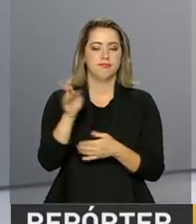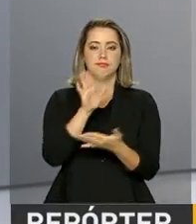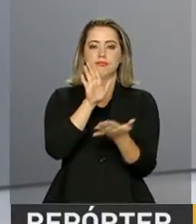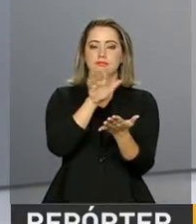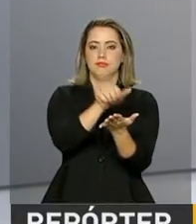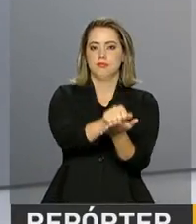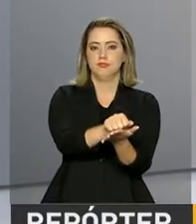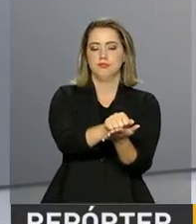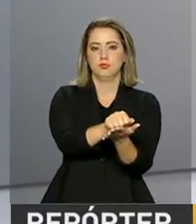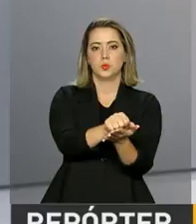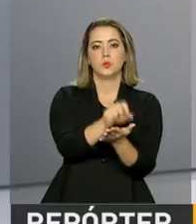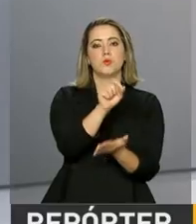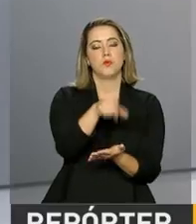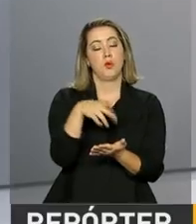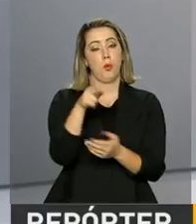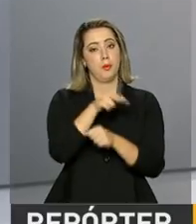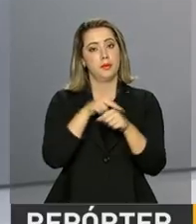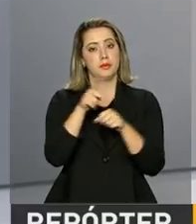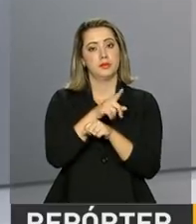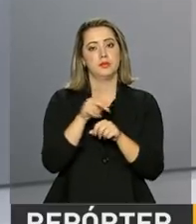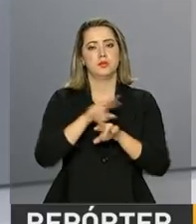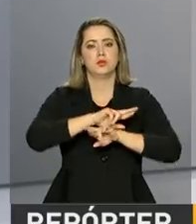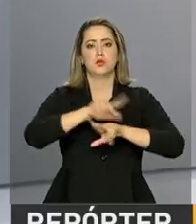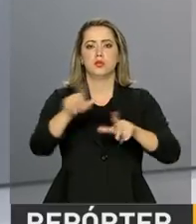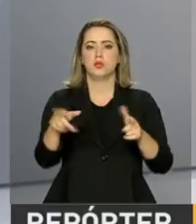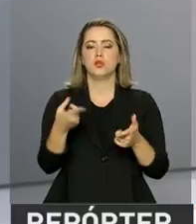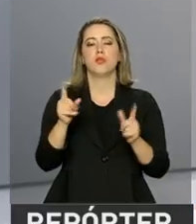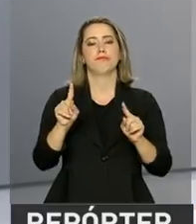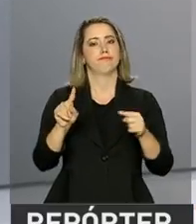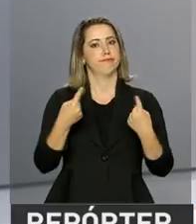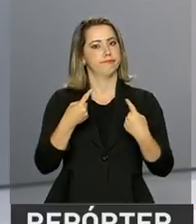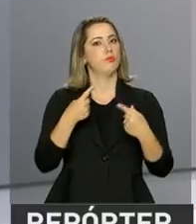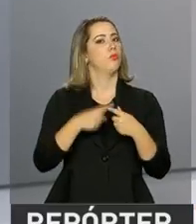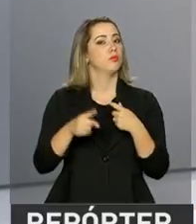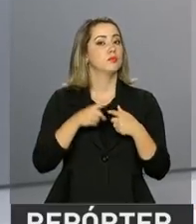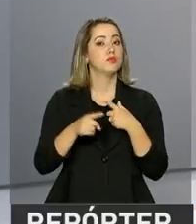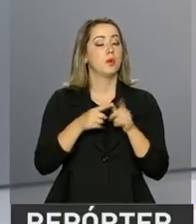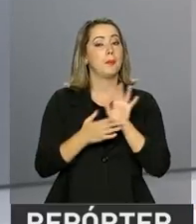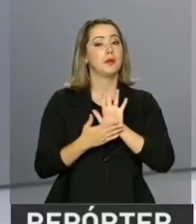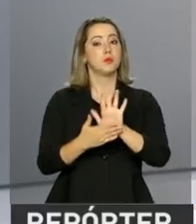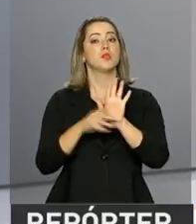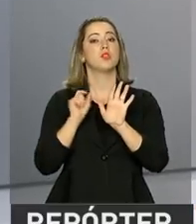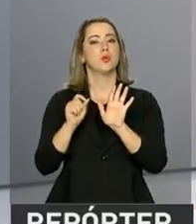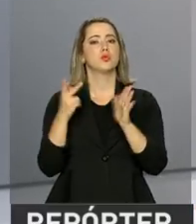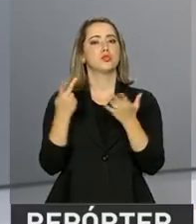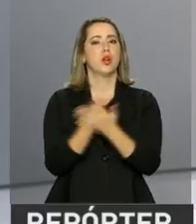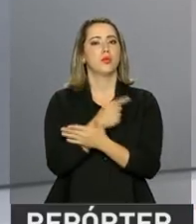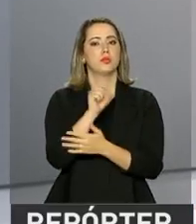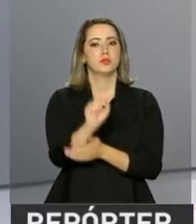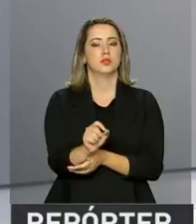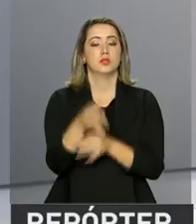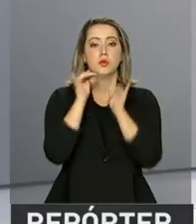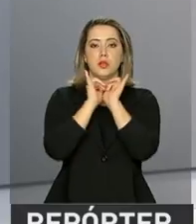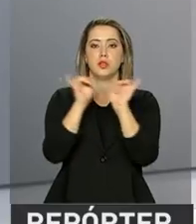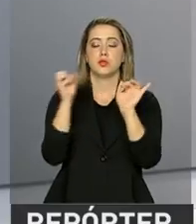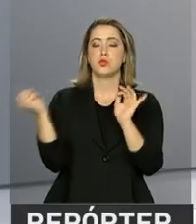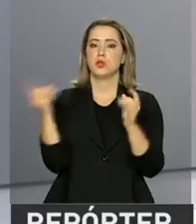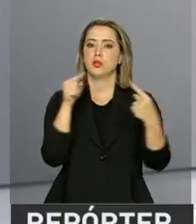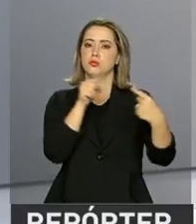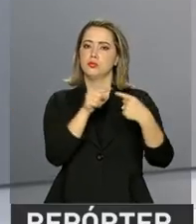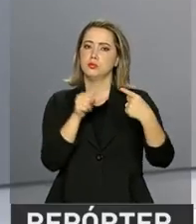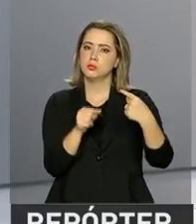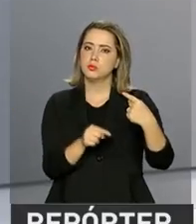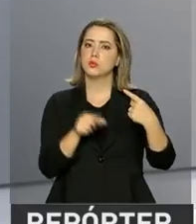assumiu o país e com ele diversos desafios para apresentar o que já foi feito e anunciar novas metas o